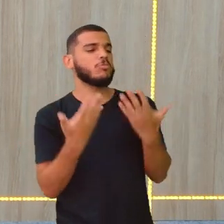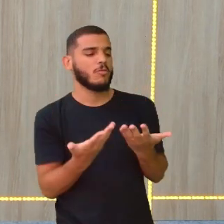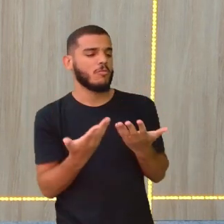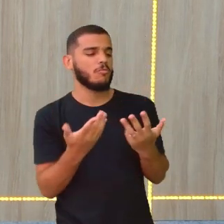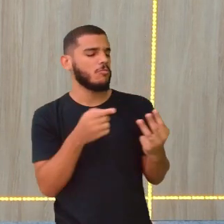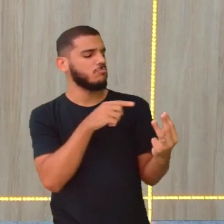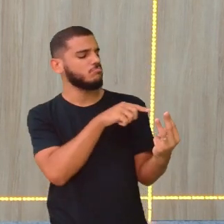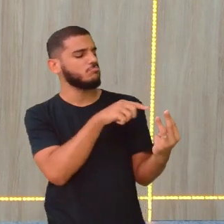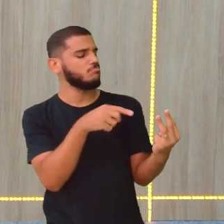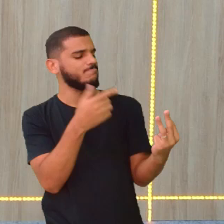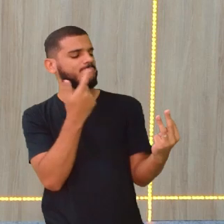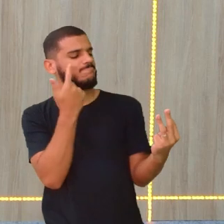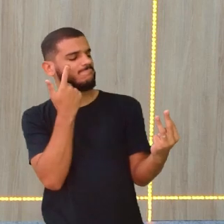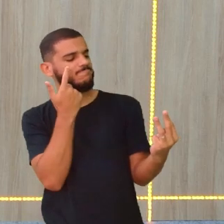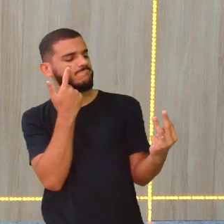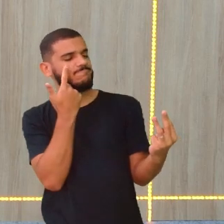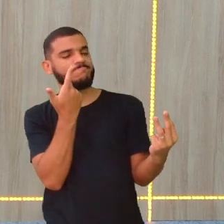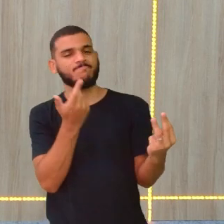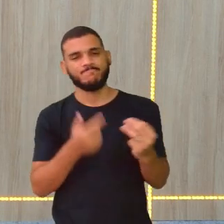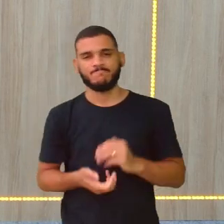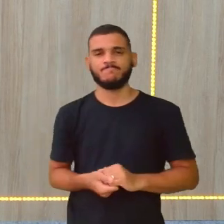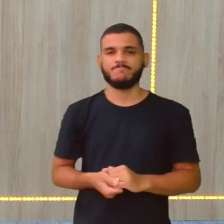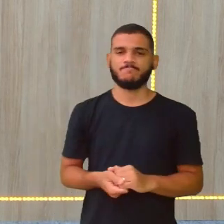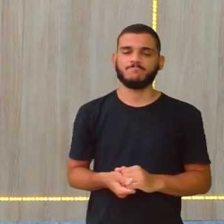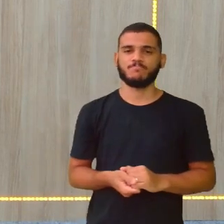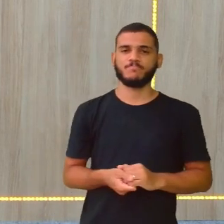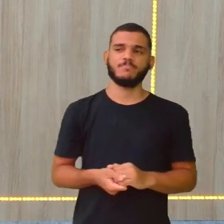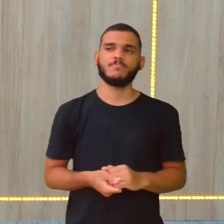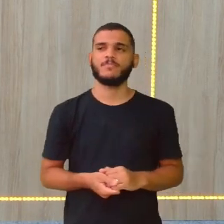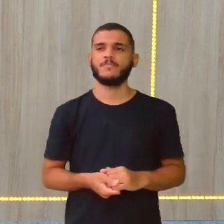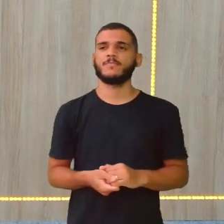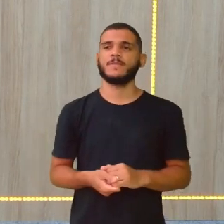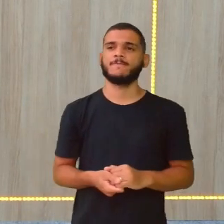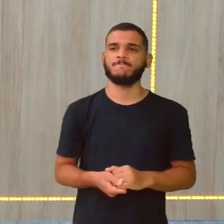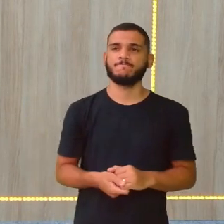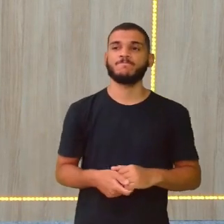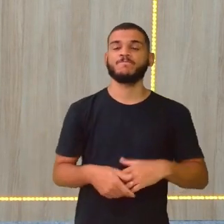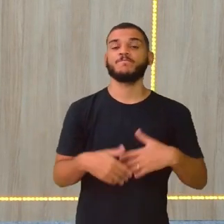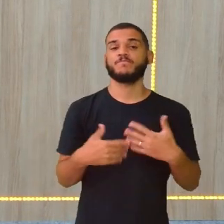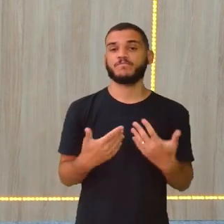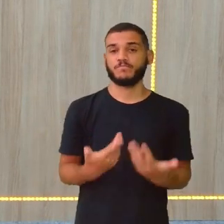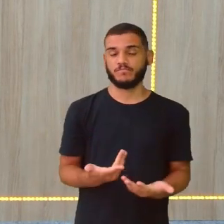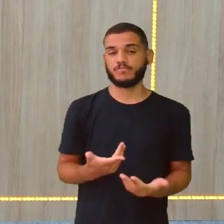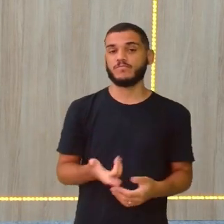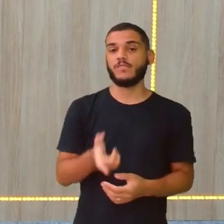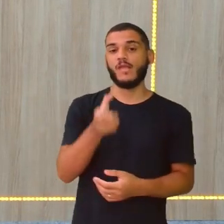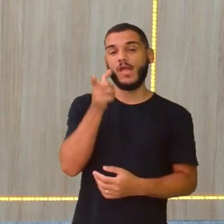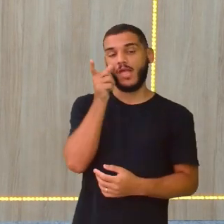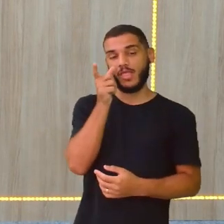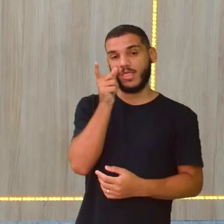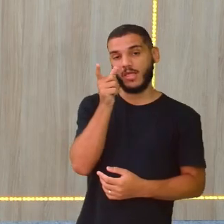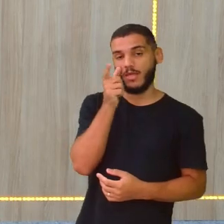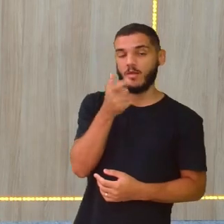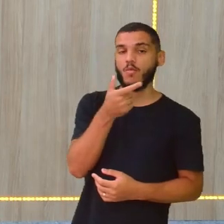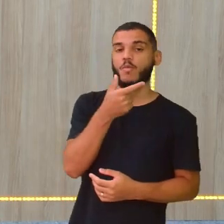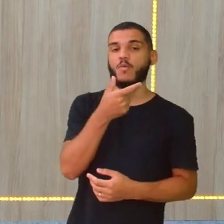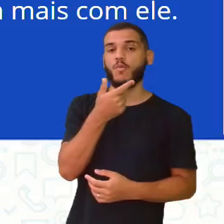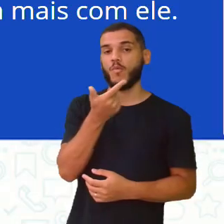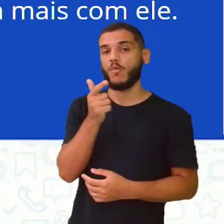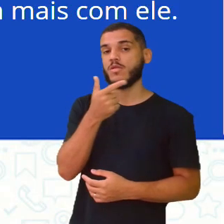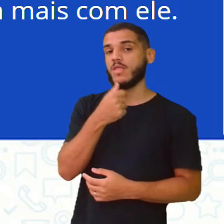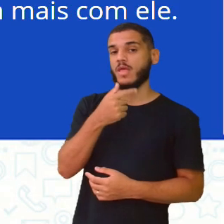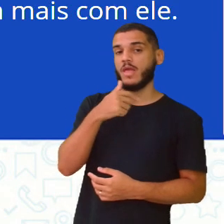vamos pensando aí, imaginando. Então vamos lá. No entanto, a intenção de Herodes